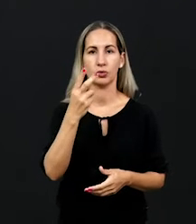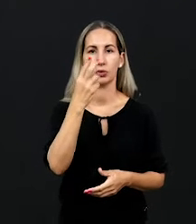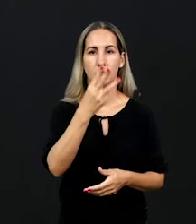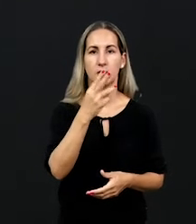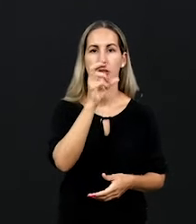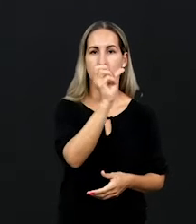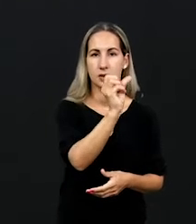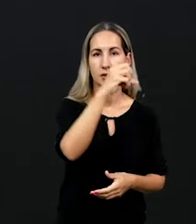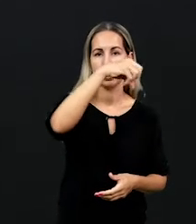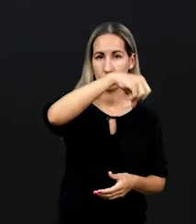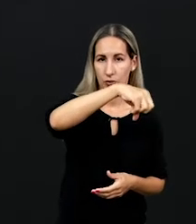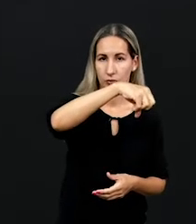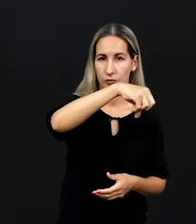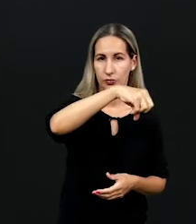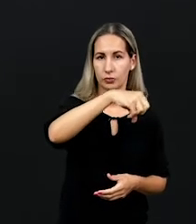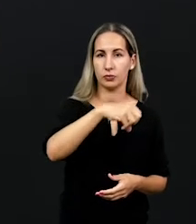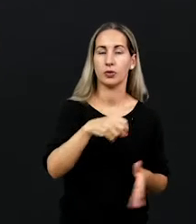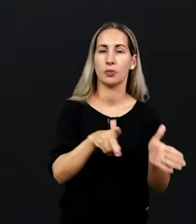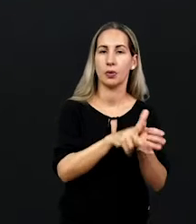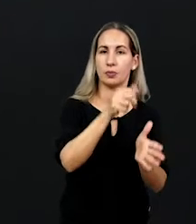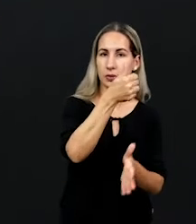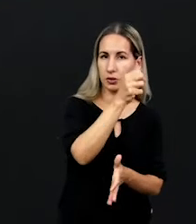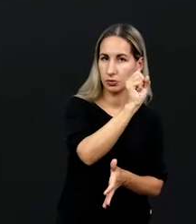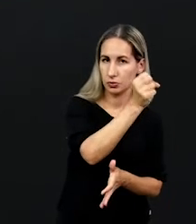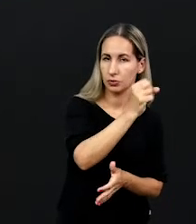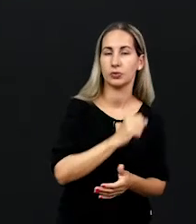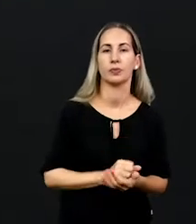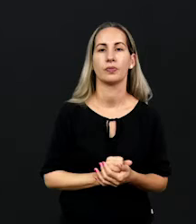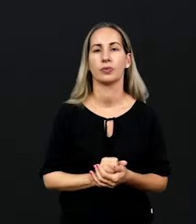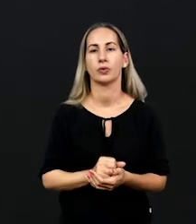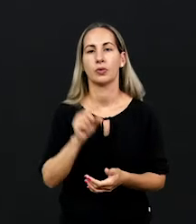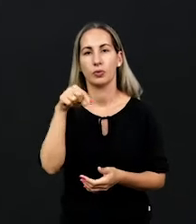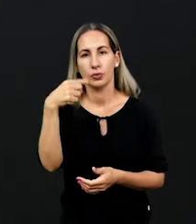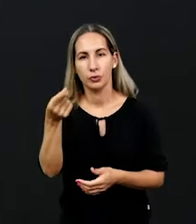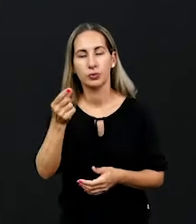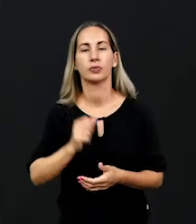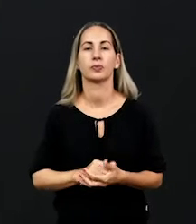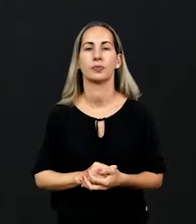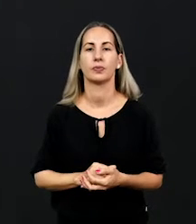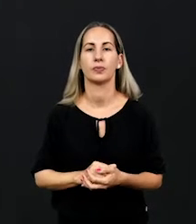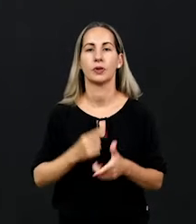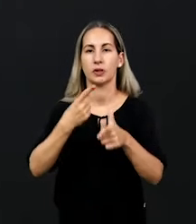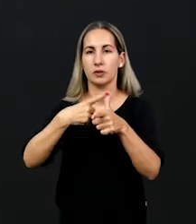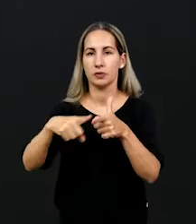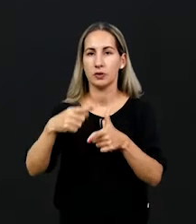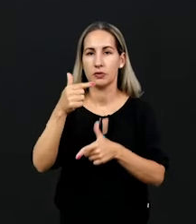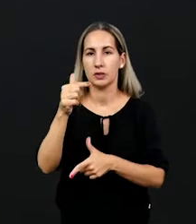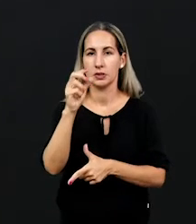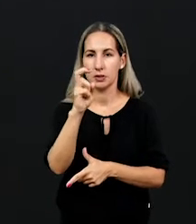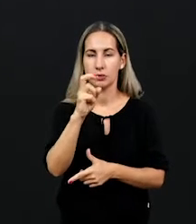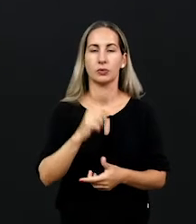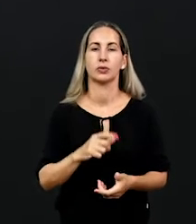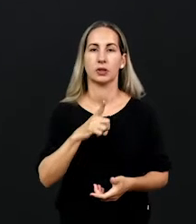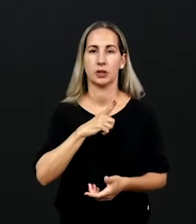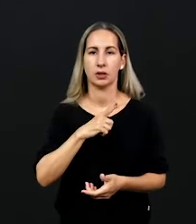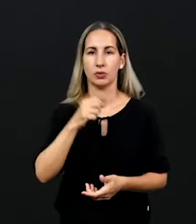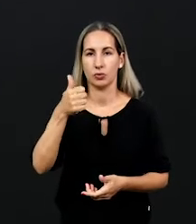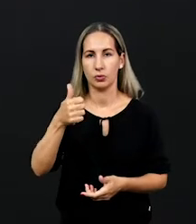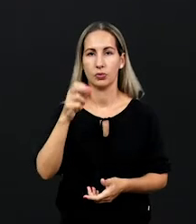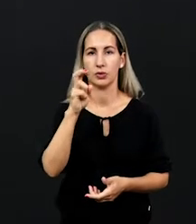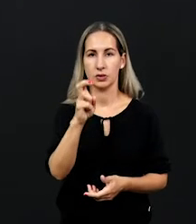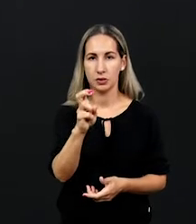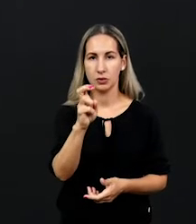3, 6, 9 e o próprio 18. Outro próximo aqui, ó. Divisores de 25, eu tenho